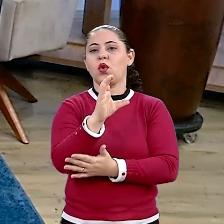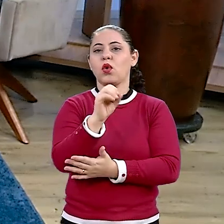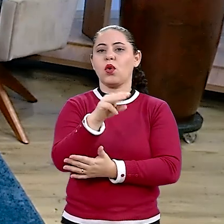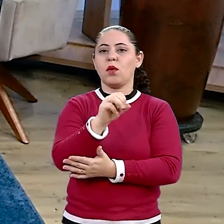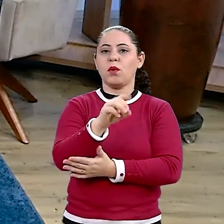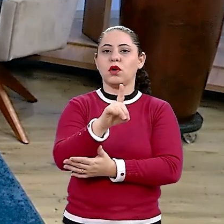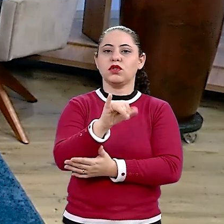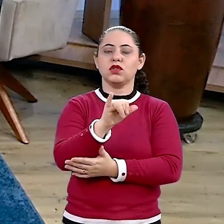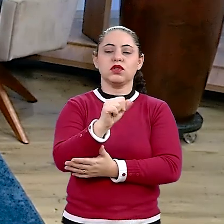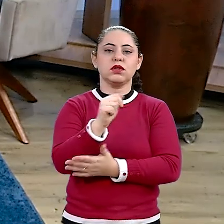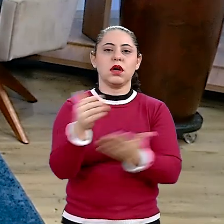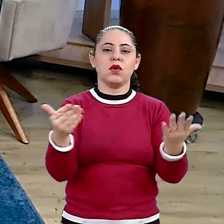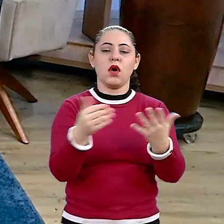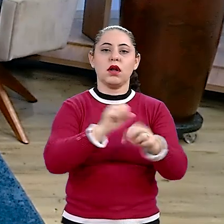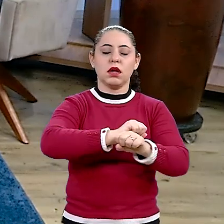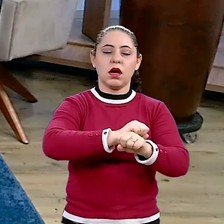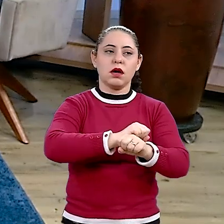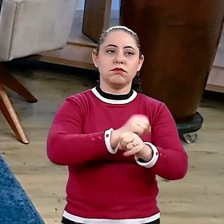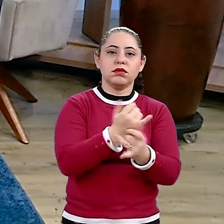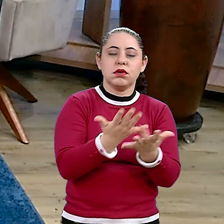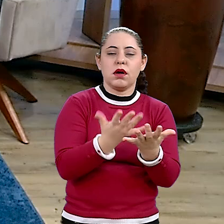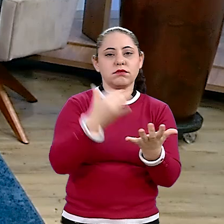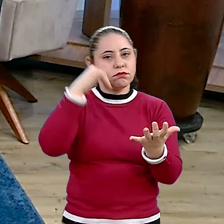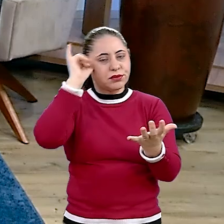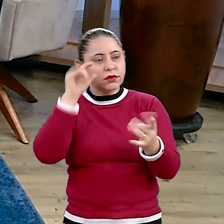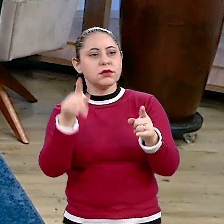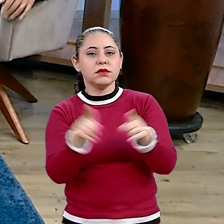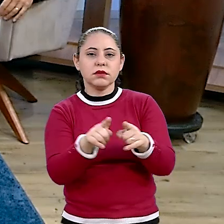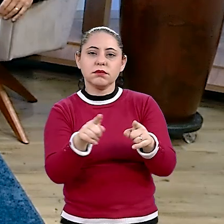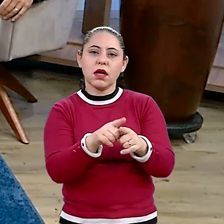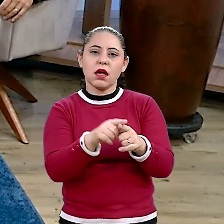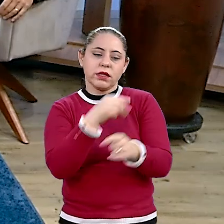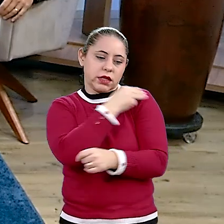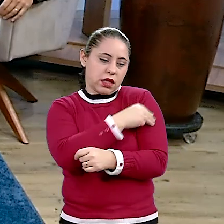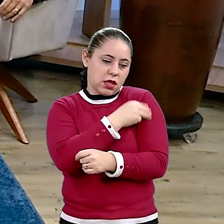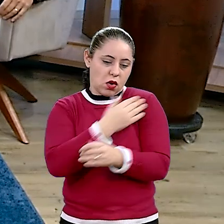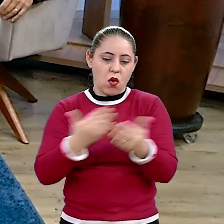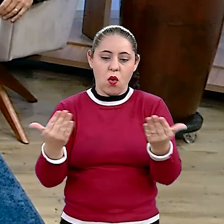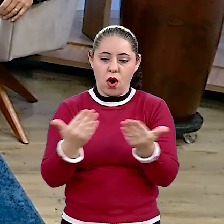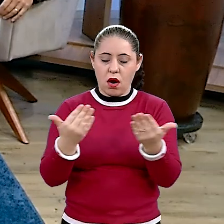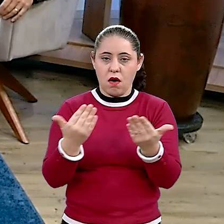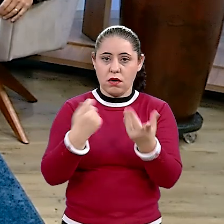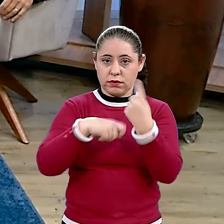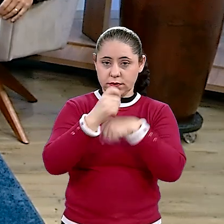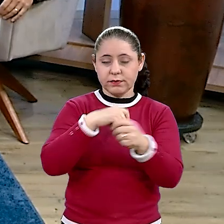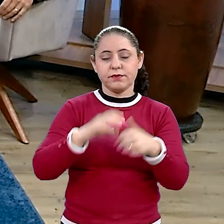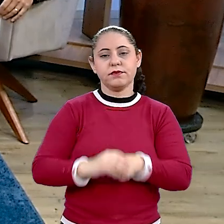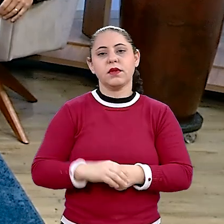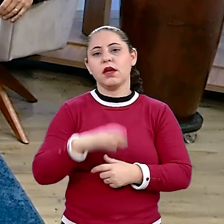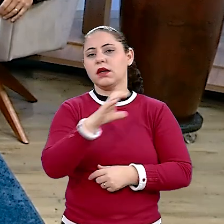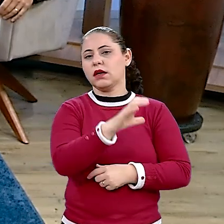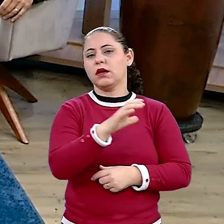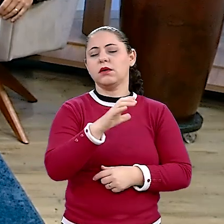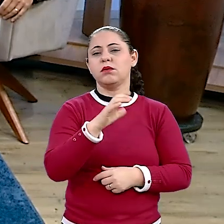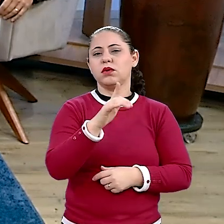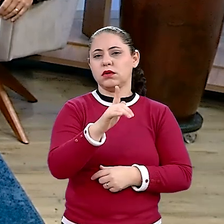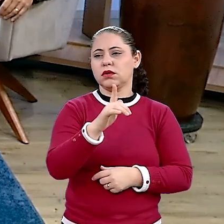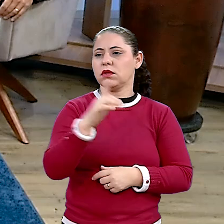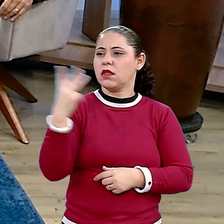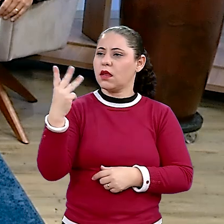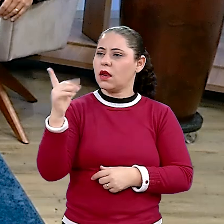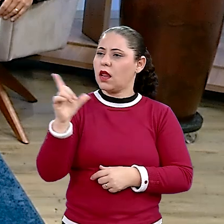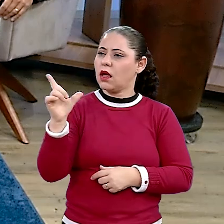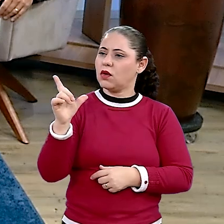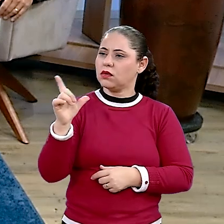commodities mais ligadas ao agro, agora também a produção de etanol, como o senhor citou, mas Campo Grande, Três Lagoas se resolvendo, com toda